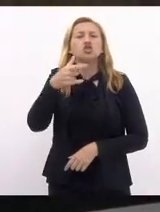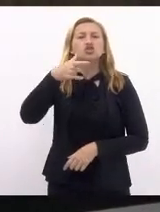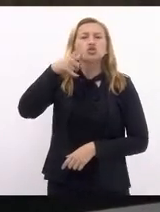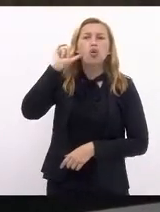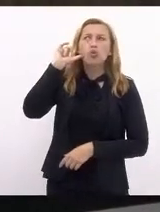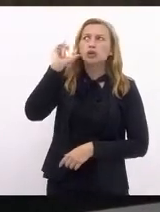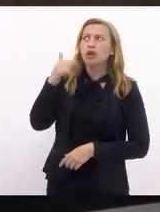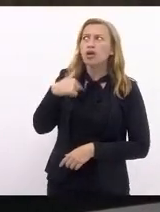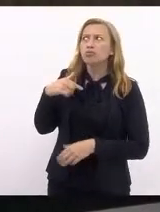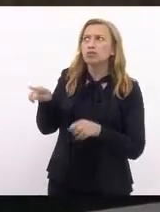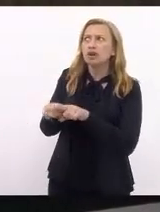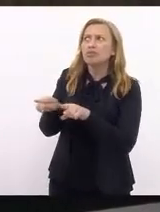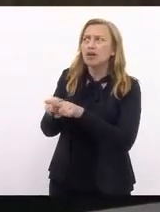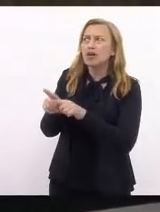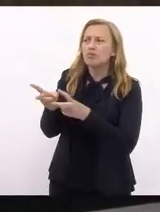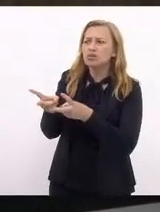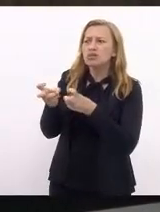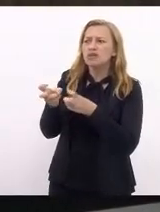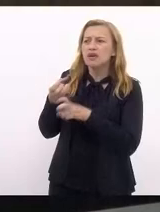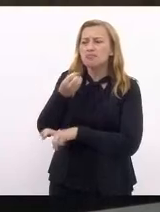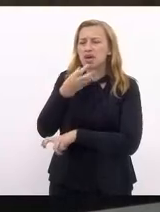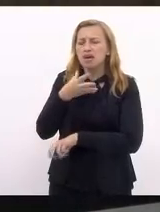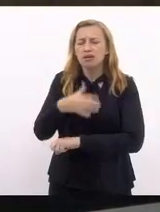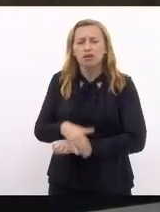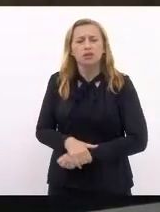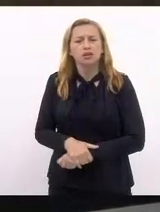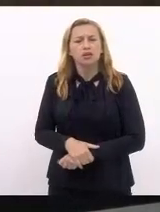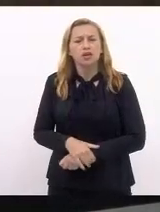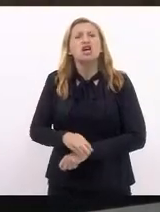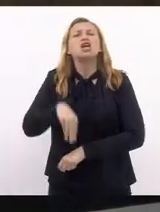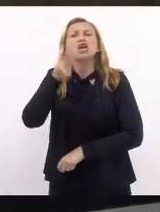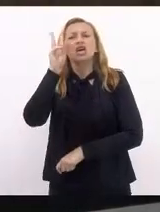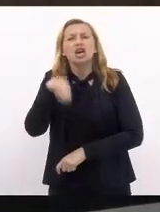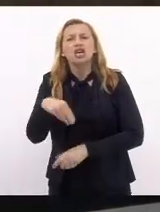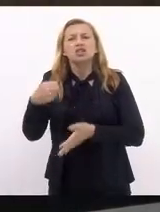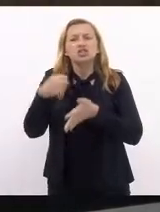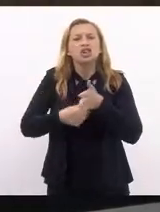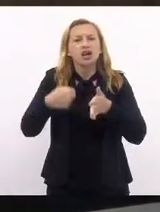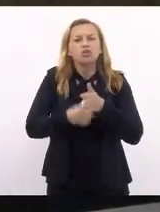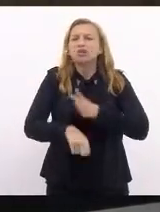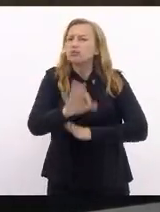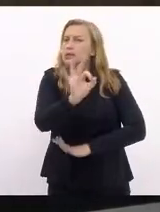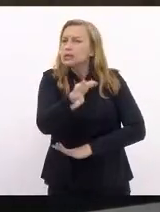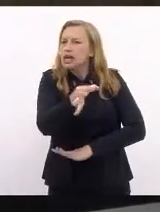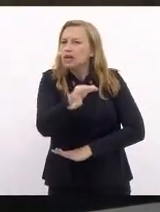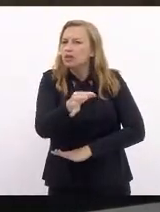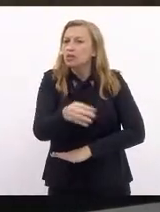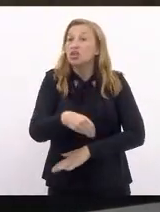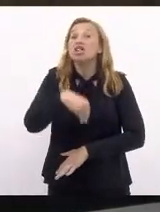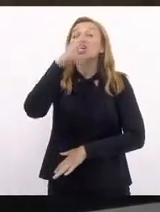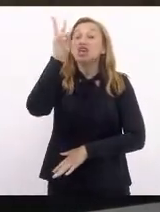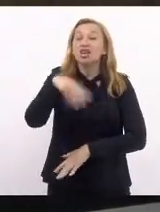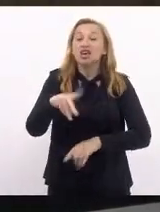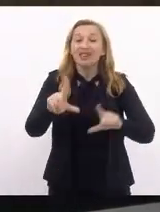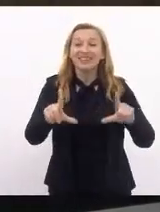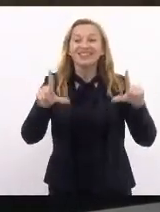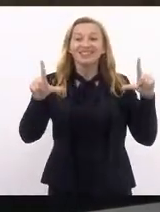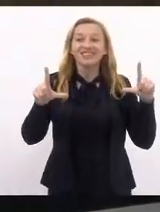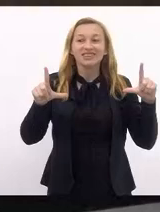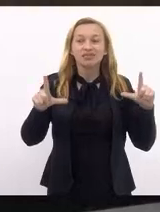de ontem eu também verifiquei muito bem quem estava lutando de fato e quem vem fazer